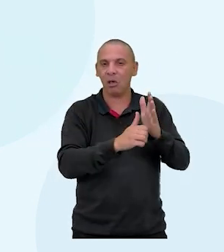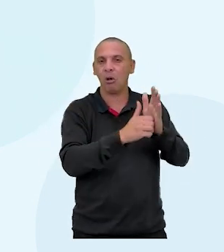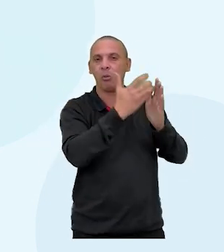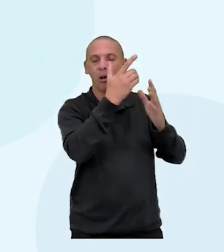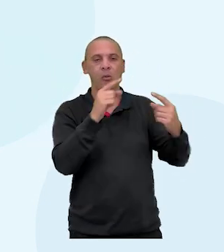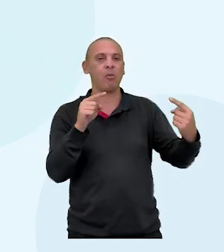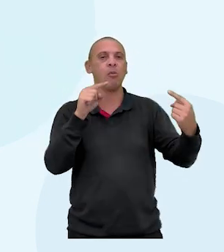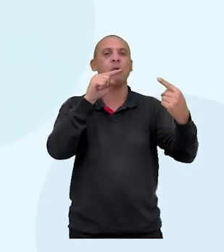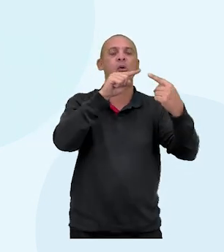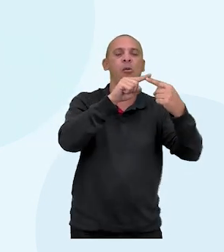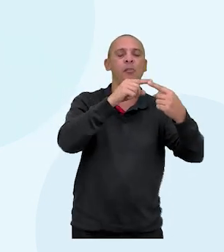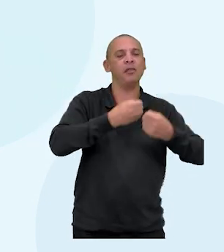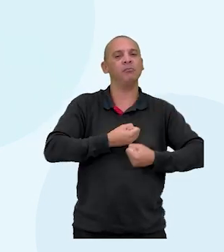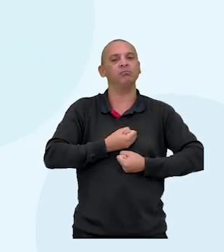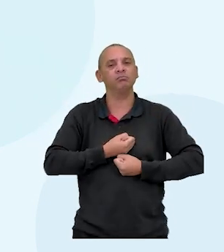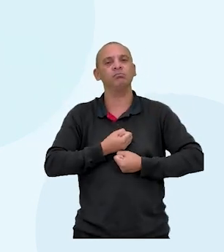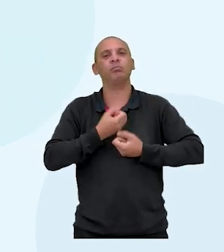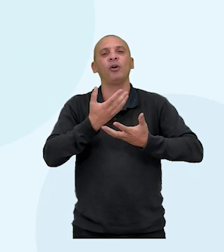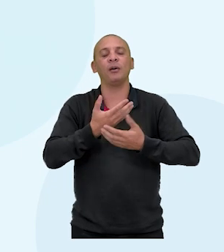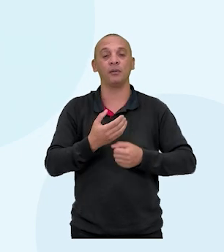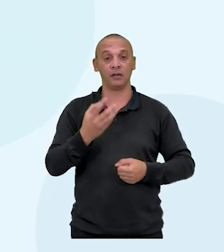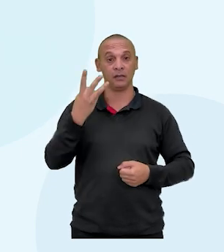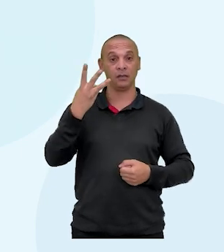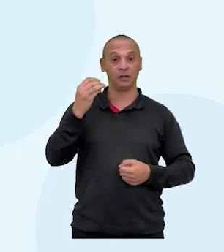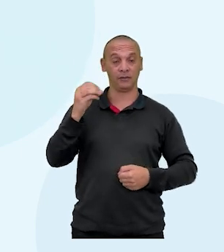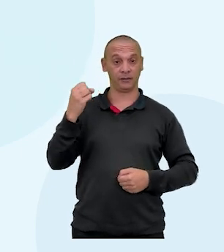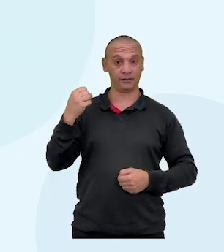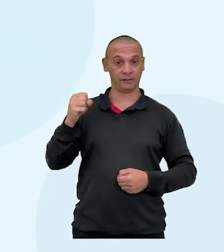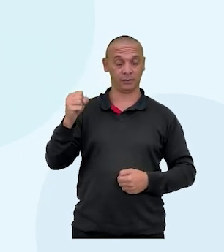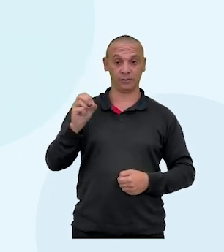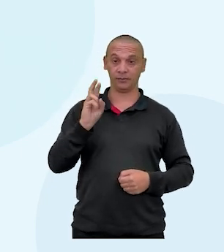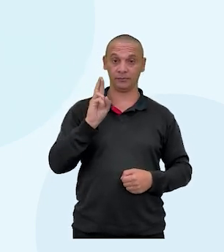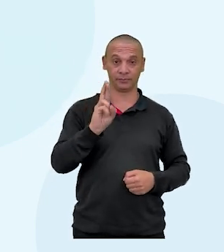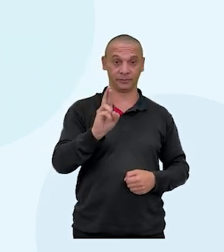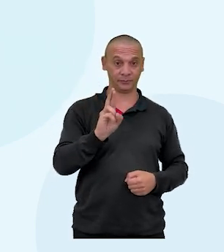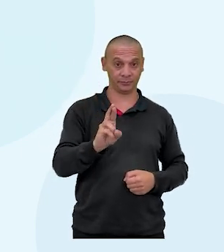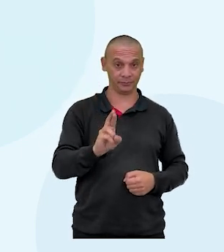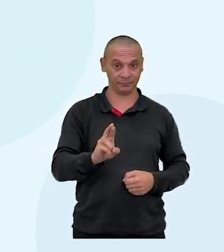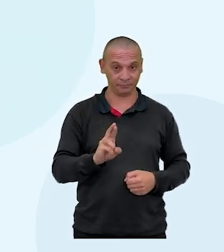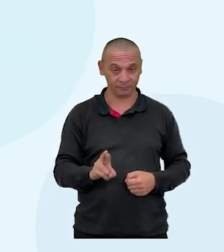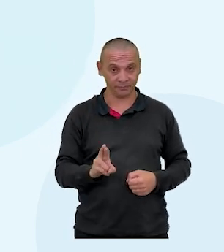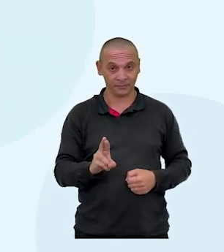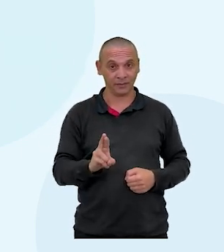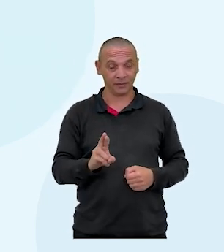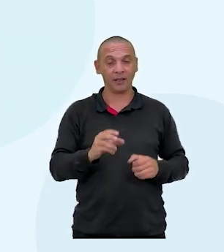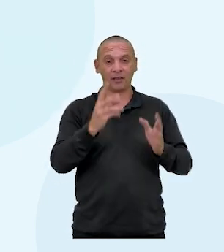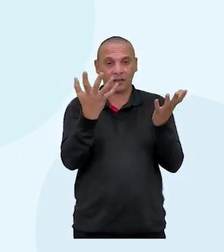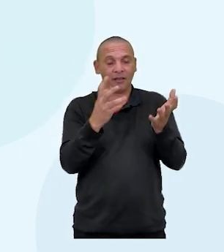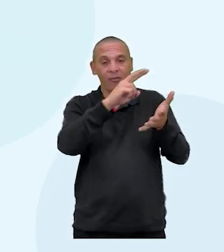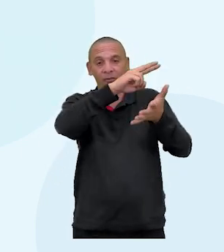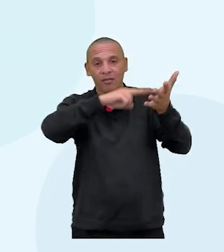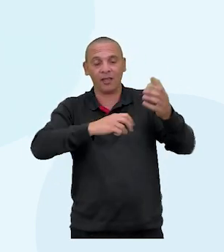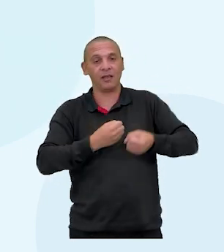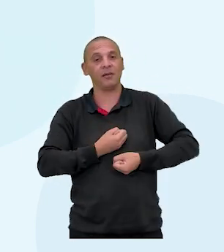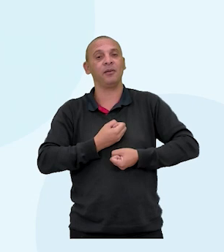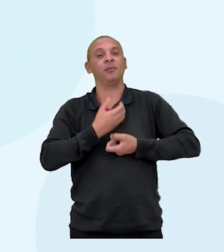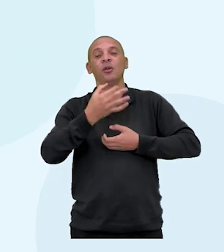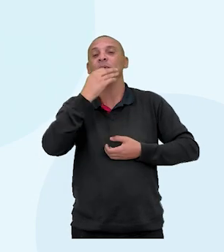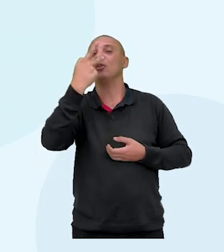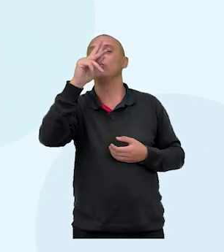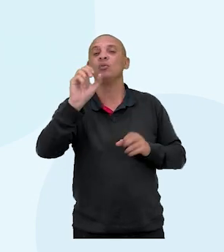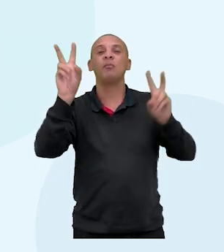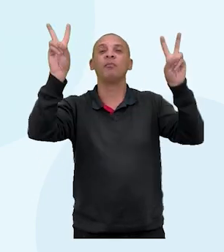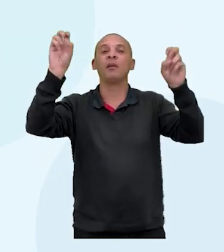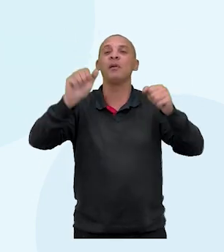ser abordados nos poemas? 30 segundos, porque senão a gente vai continuar nesse início de aula. Eu quero ler poesia hoje. Em sua opinião,